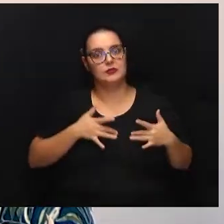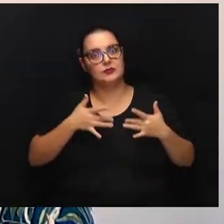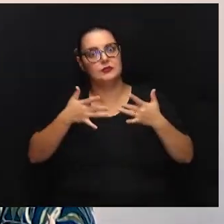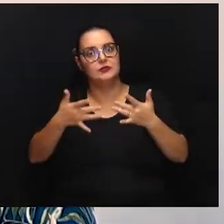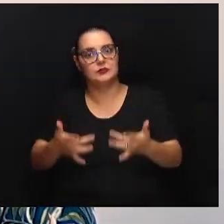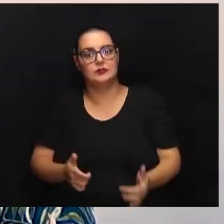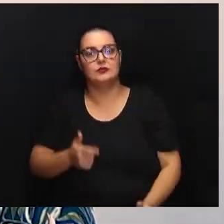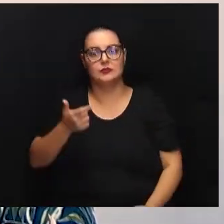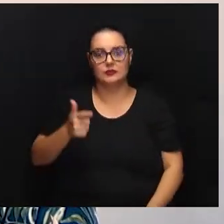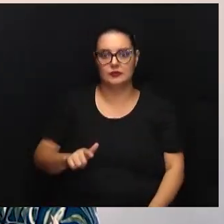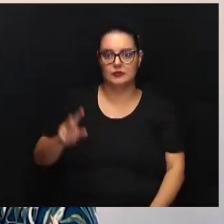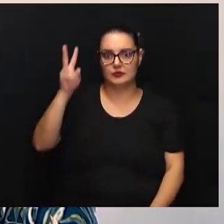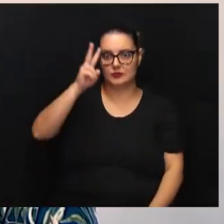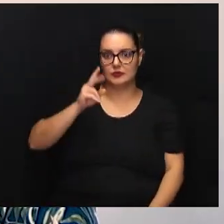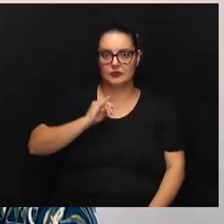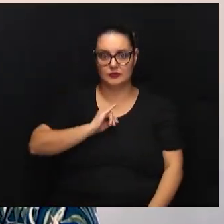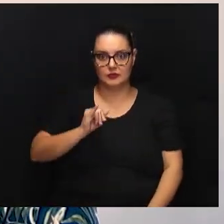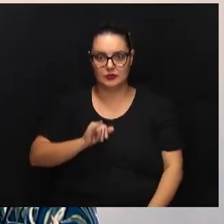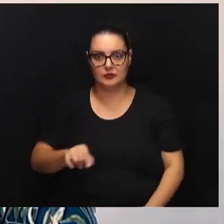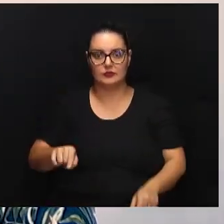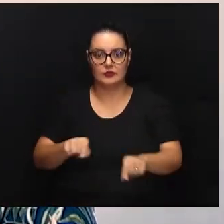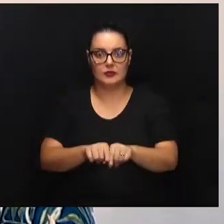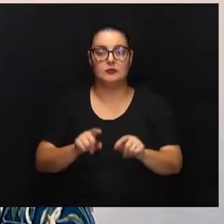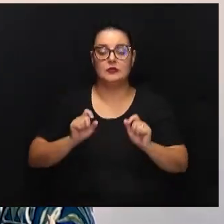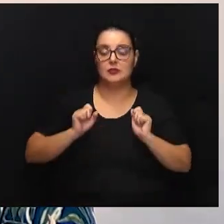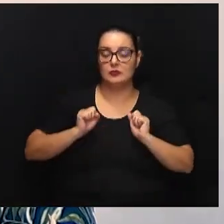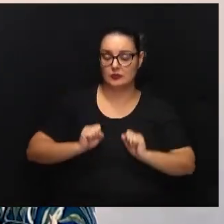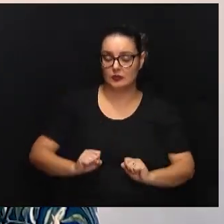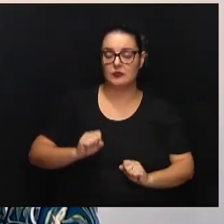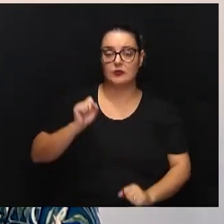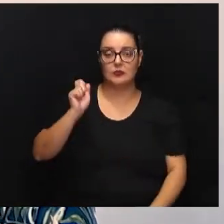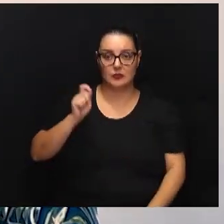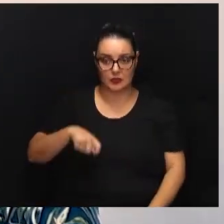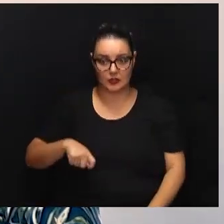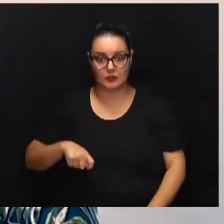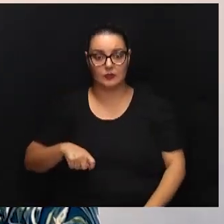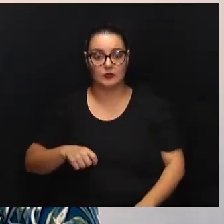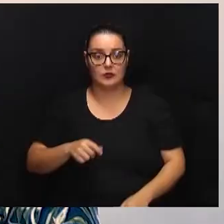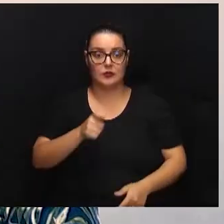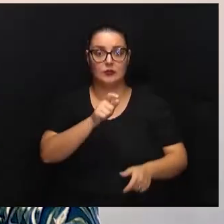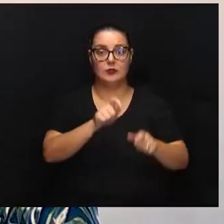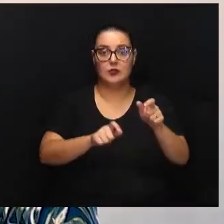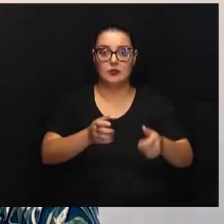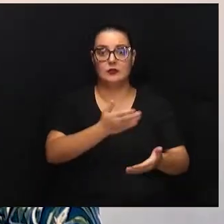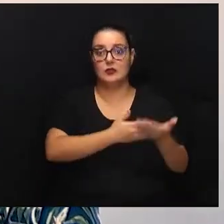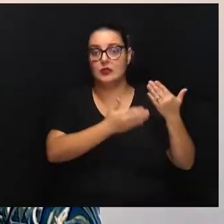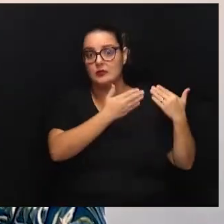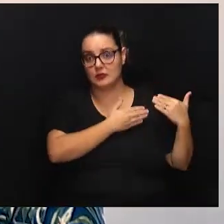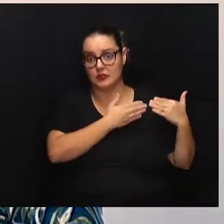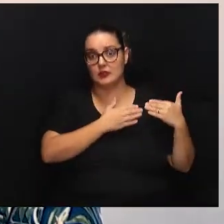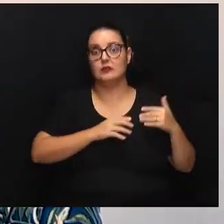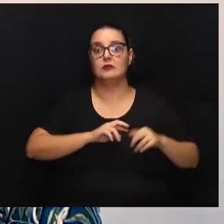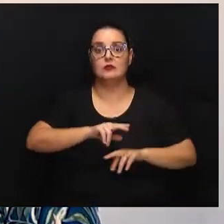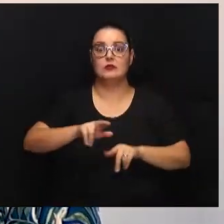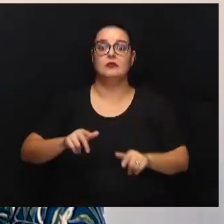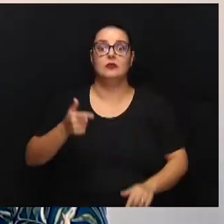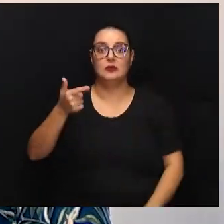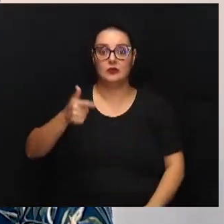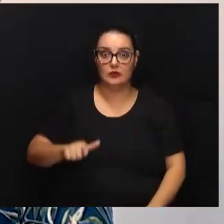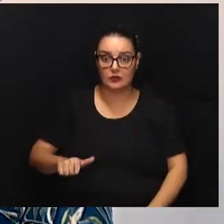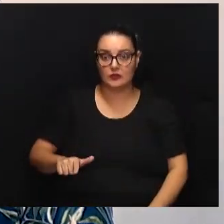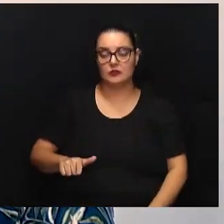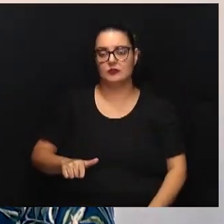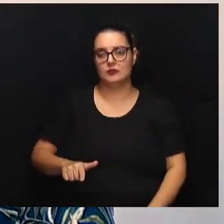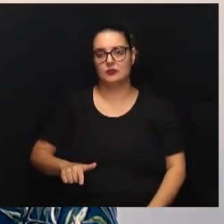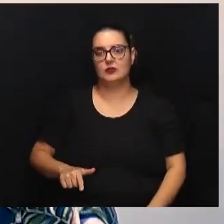é possível porque muitas pessoas vieram antes, porque muitas pessoas ficaram no caminho, e eu sou extremamente grato por estar aqui